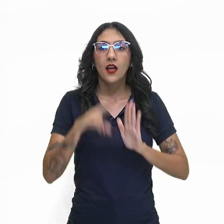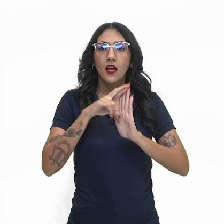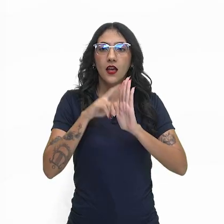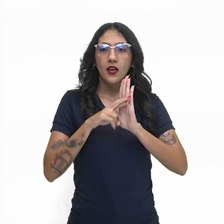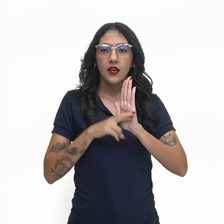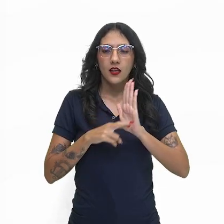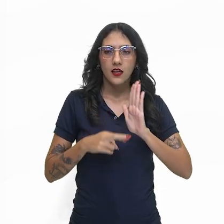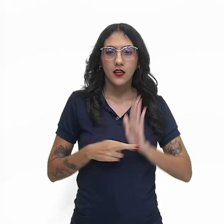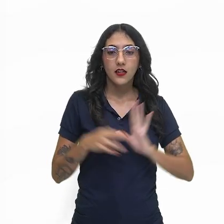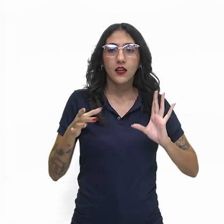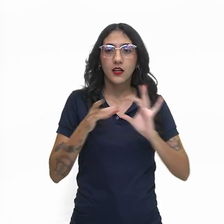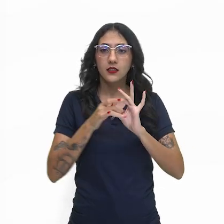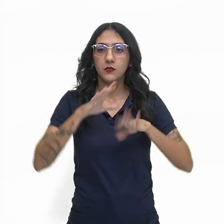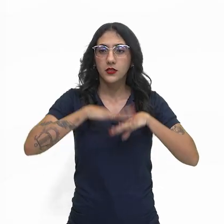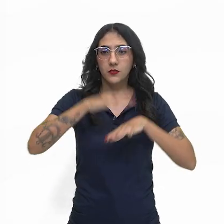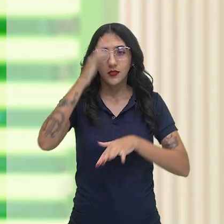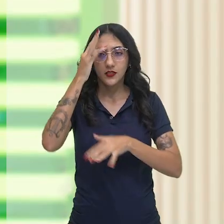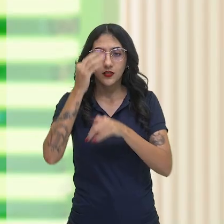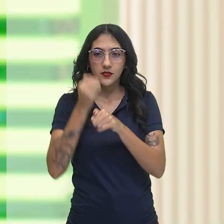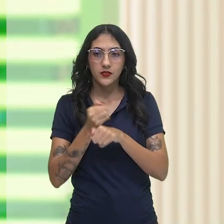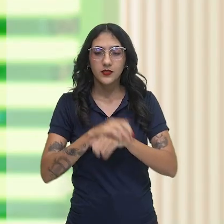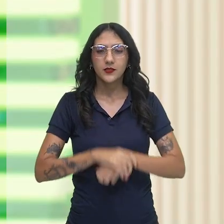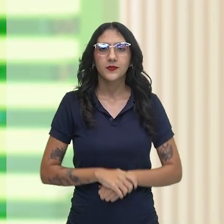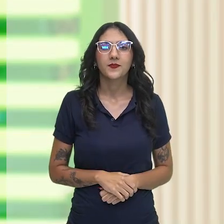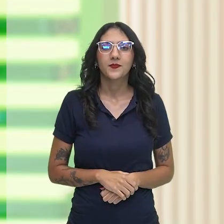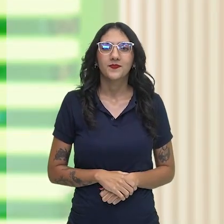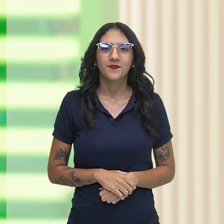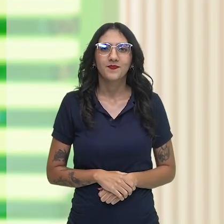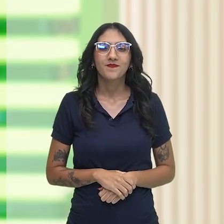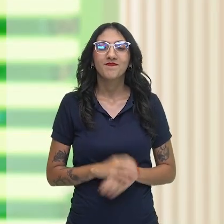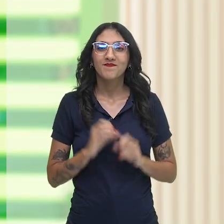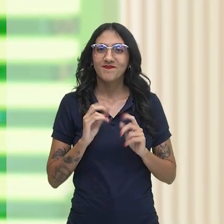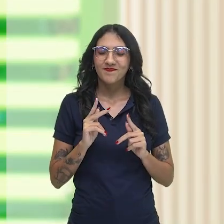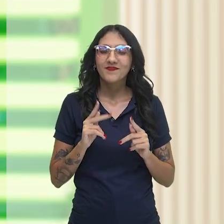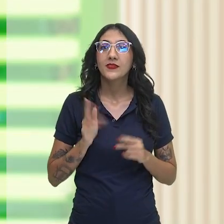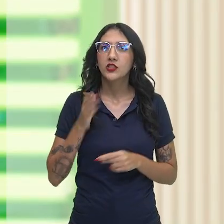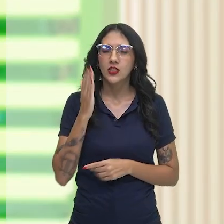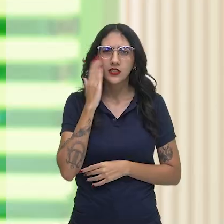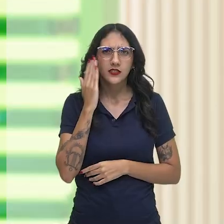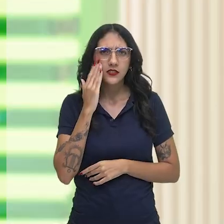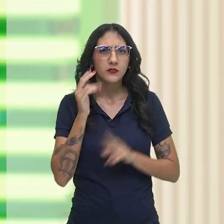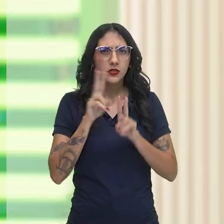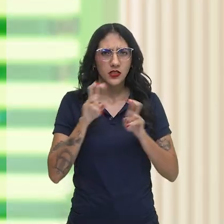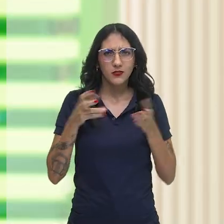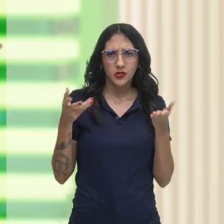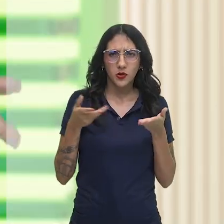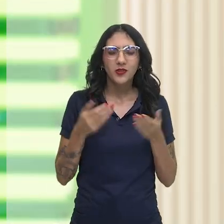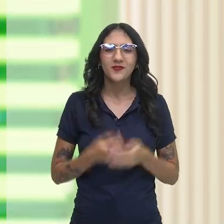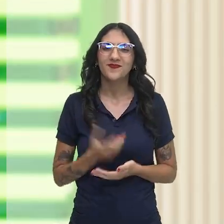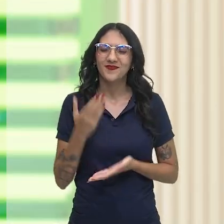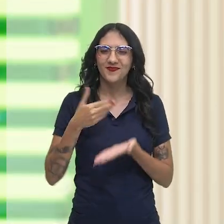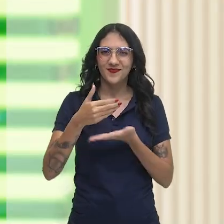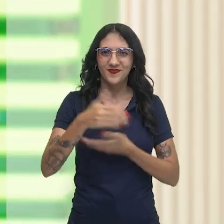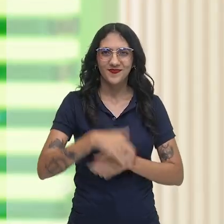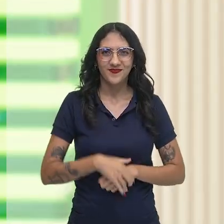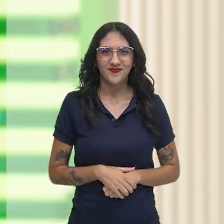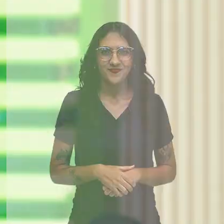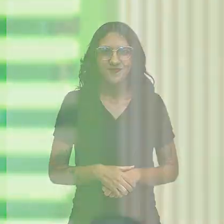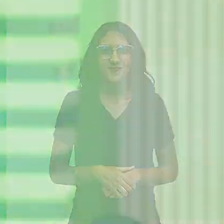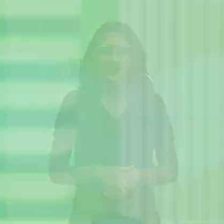de arredondamento. Muito bem, pessoal. E agora sim que já estamos apresentados, vamos à